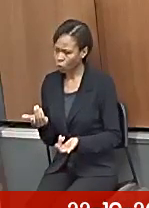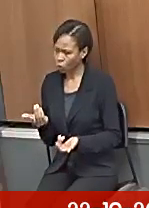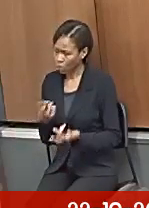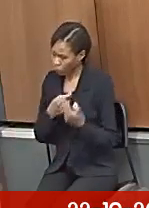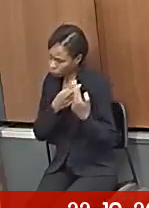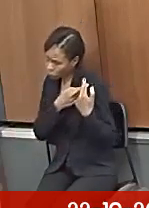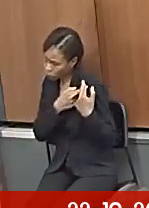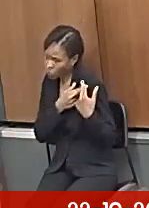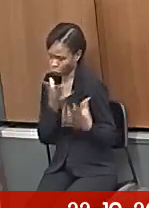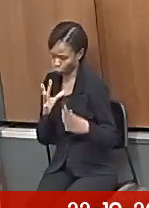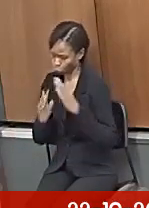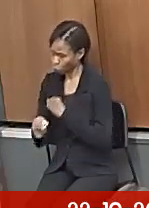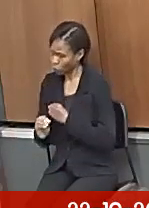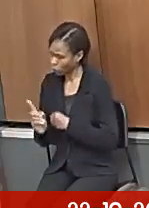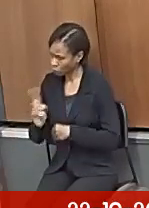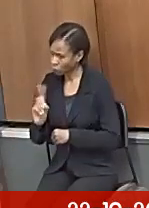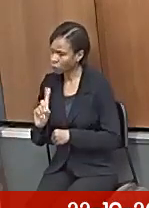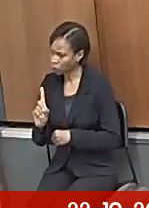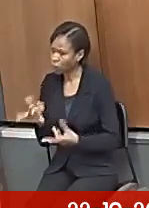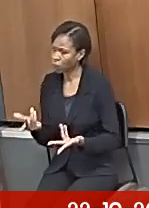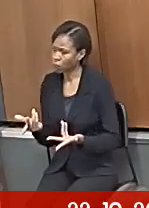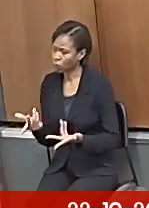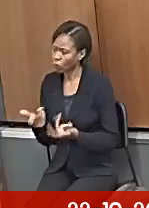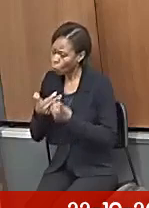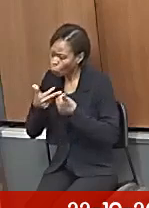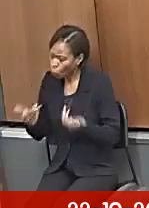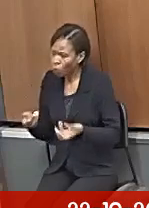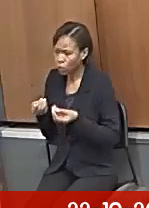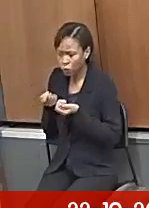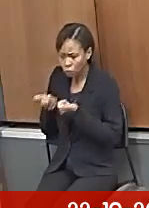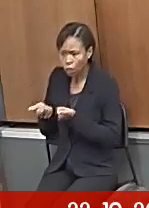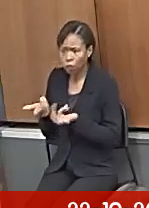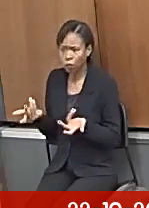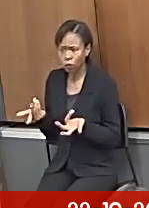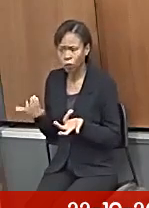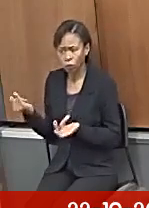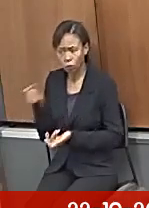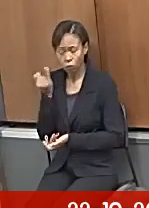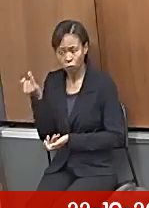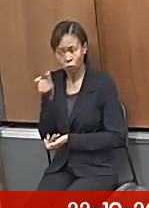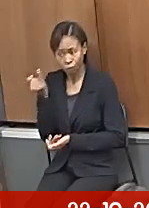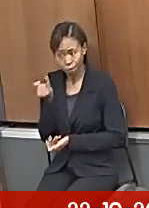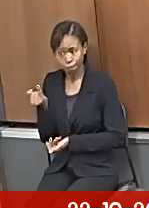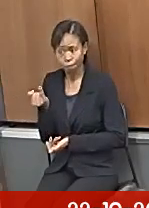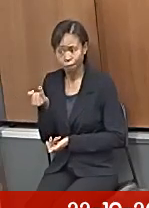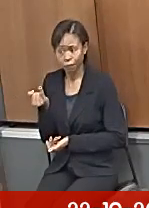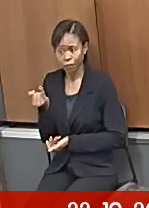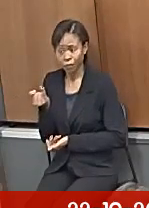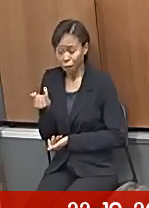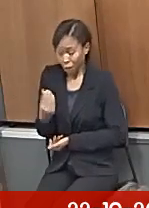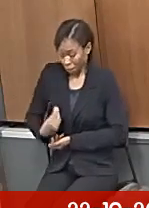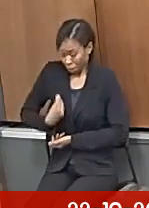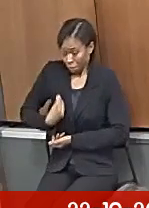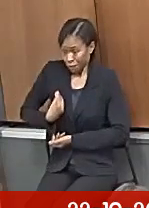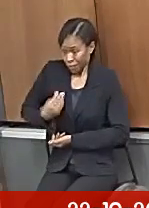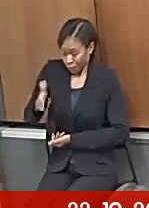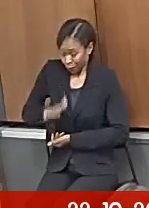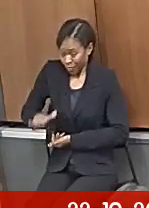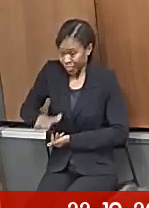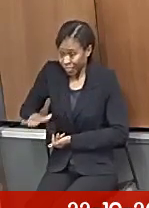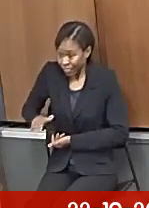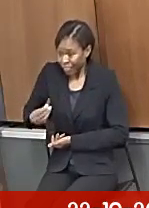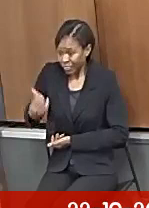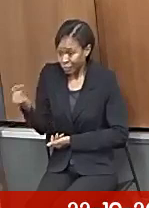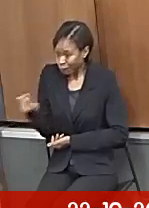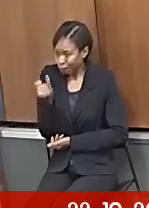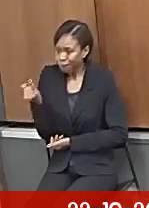das coisas que nos são entregues. Que é a coisa mais preciosa, gente, do que a vida de uma criança.